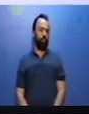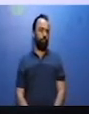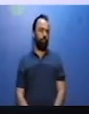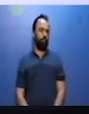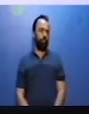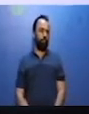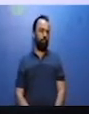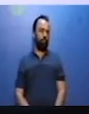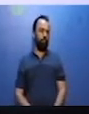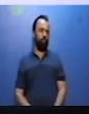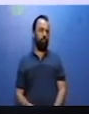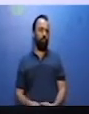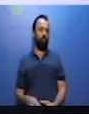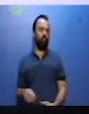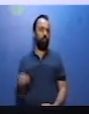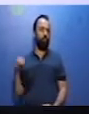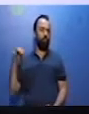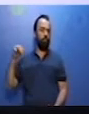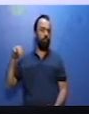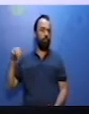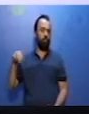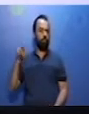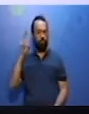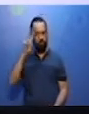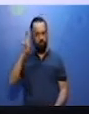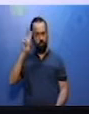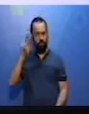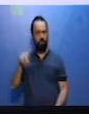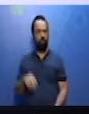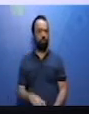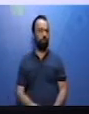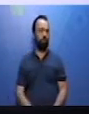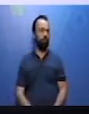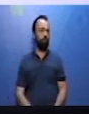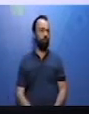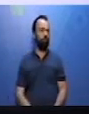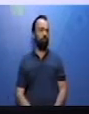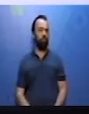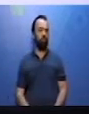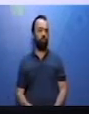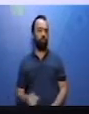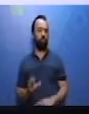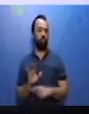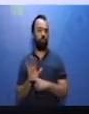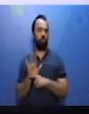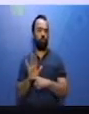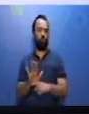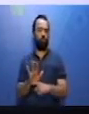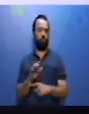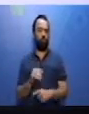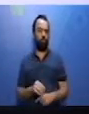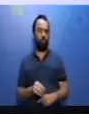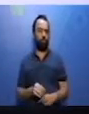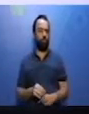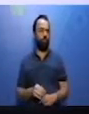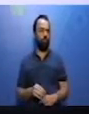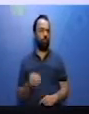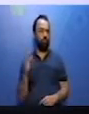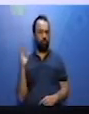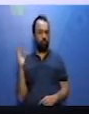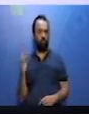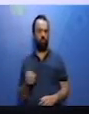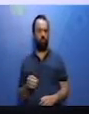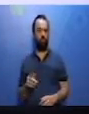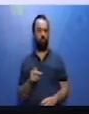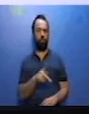e as as equações na história da matemática a contribuição dos árabes e dos hindus os